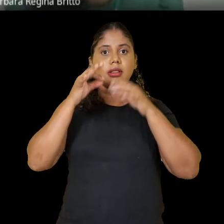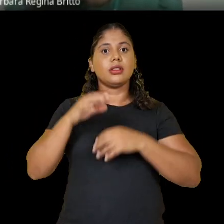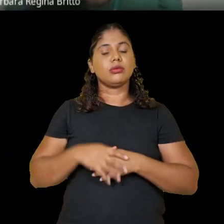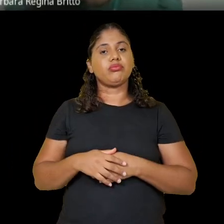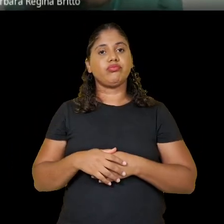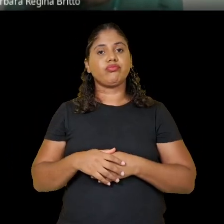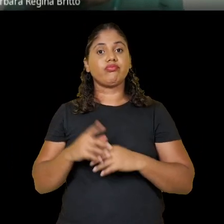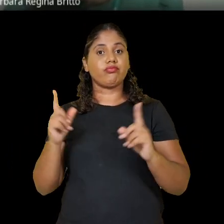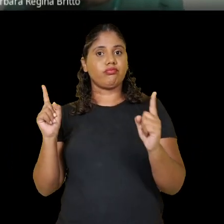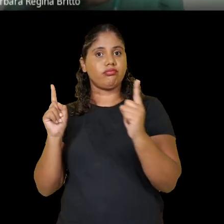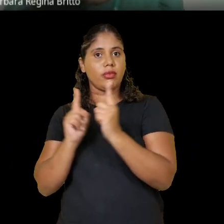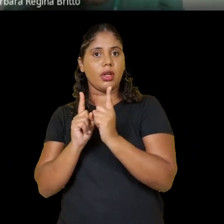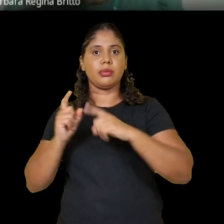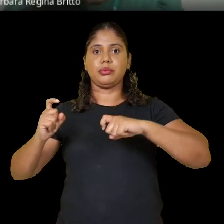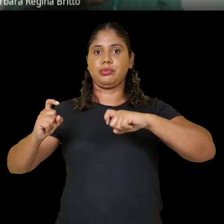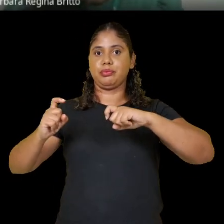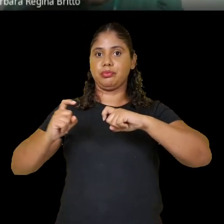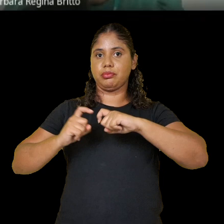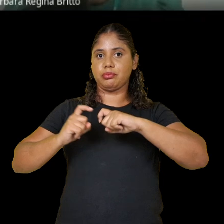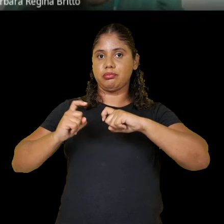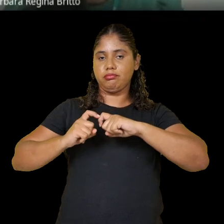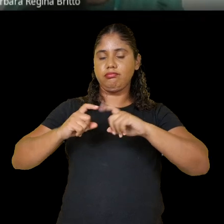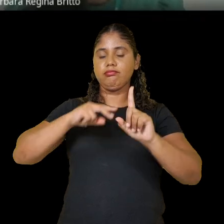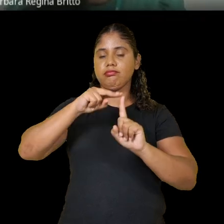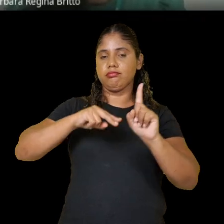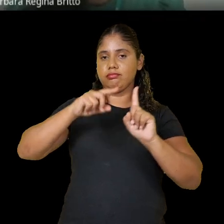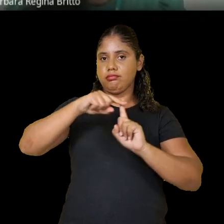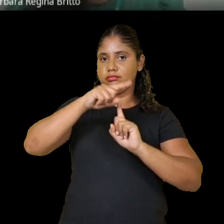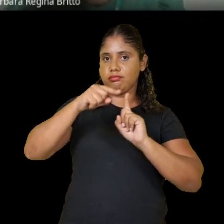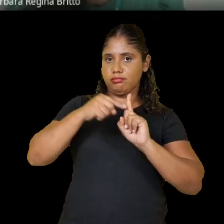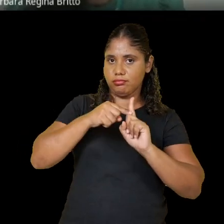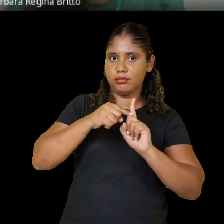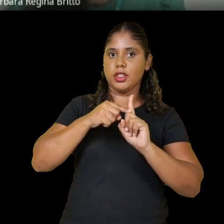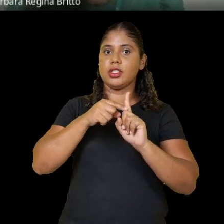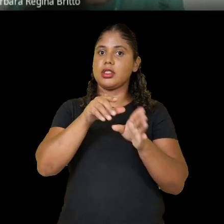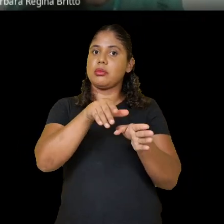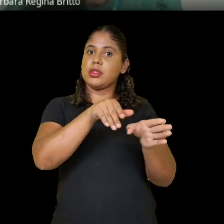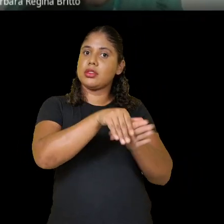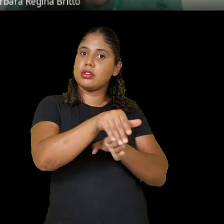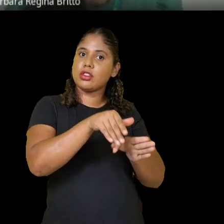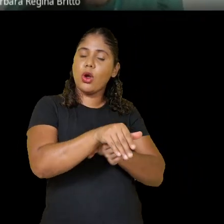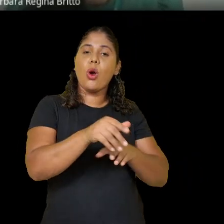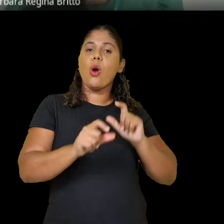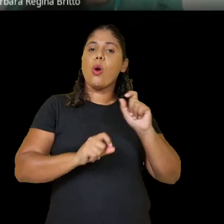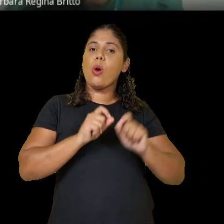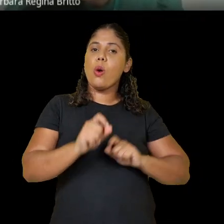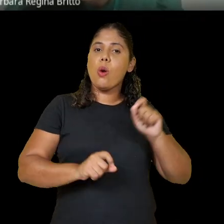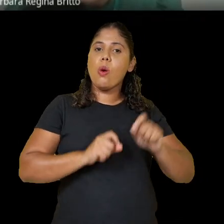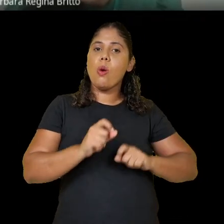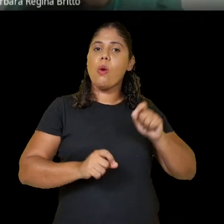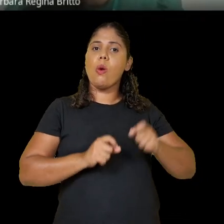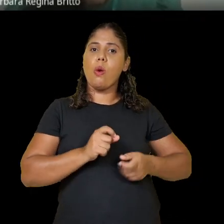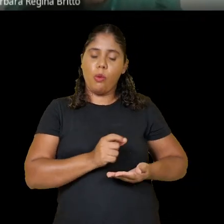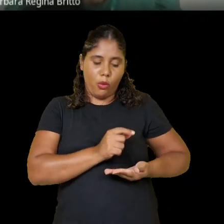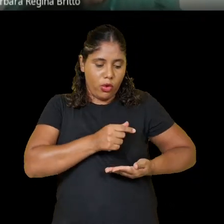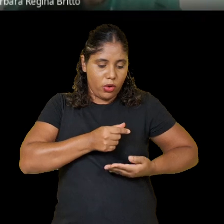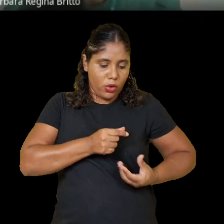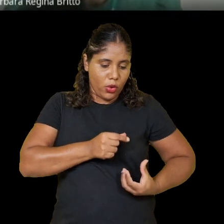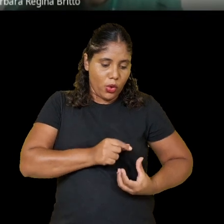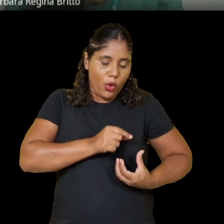né, na sua consulta de pré-natal. Então, você tem que avaliar isso, orientar a ordenha, orientar